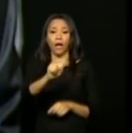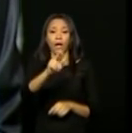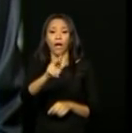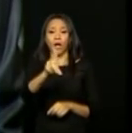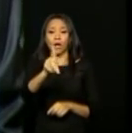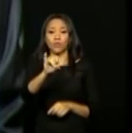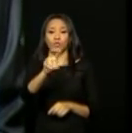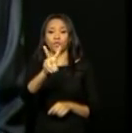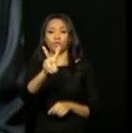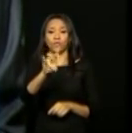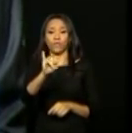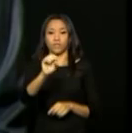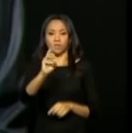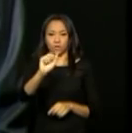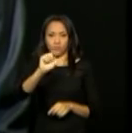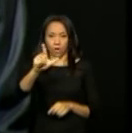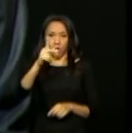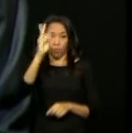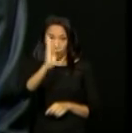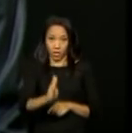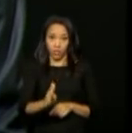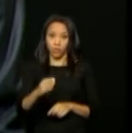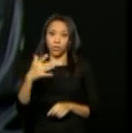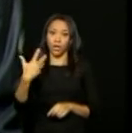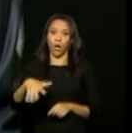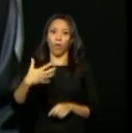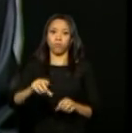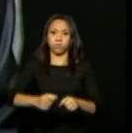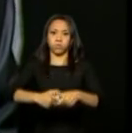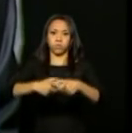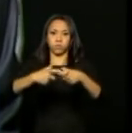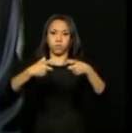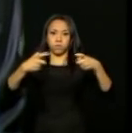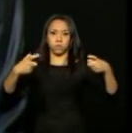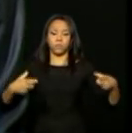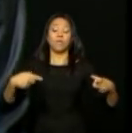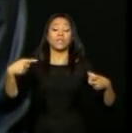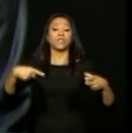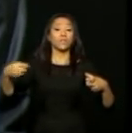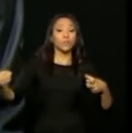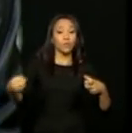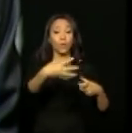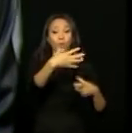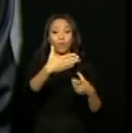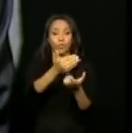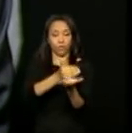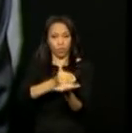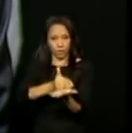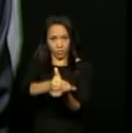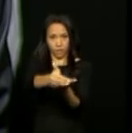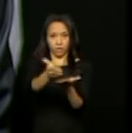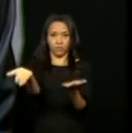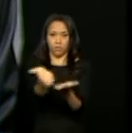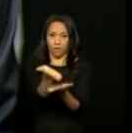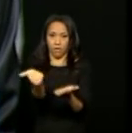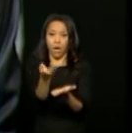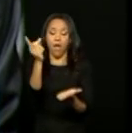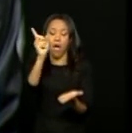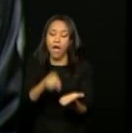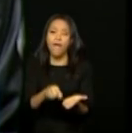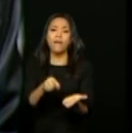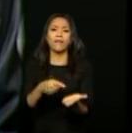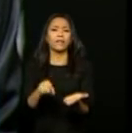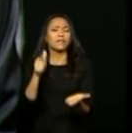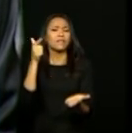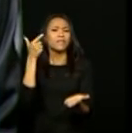setoriais mais robustas no mundo. O grande desafio desse novo período que se abre é justamente vencer o